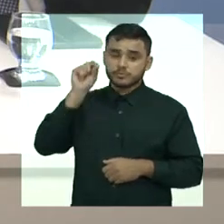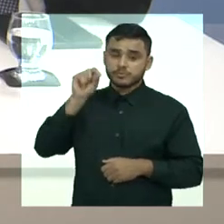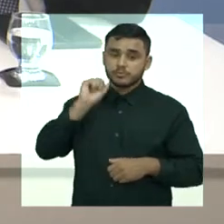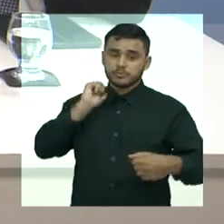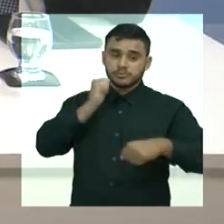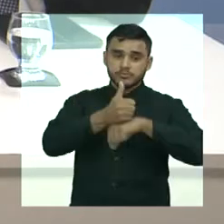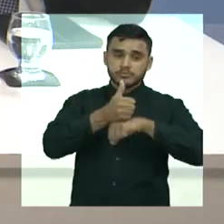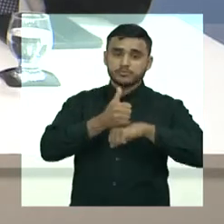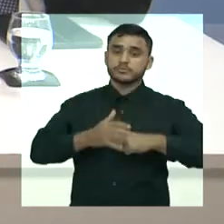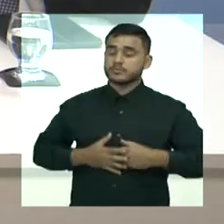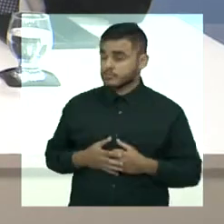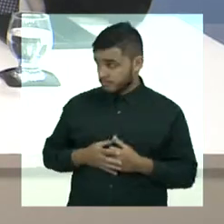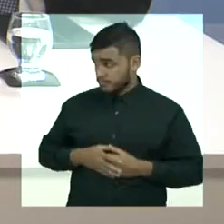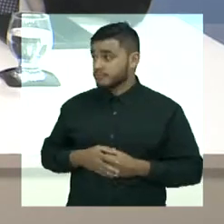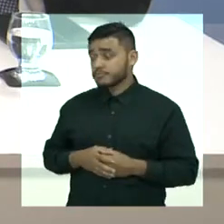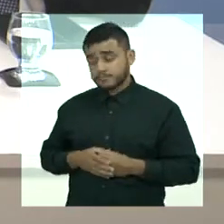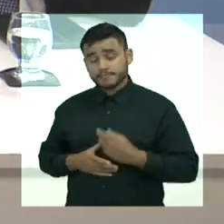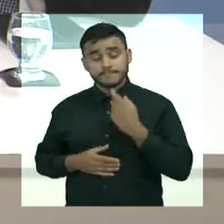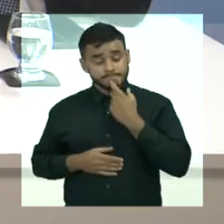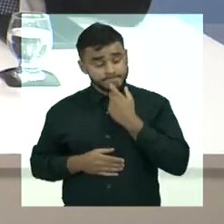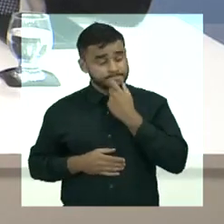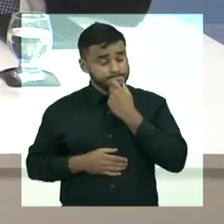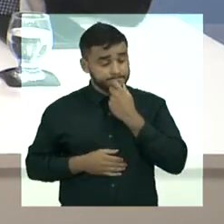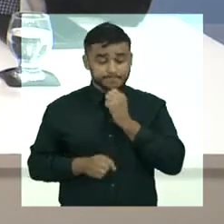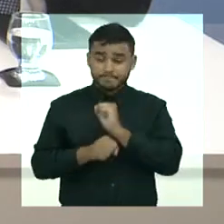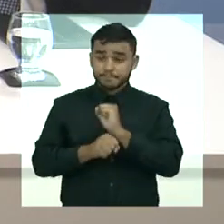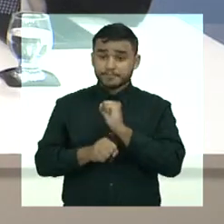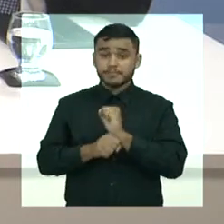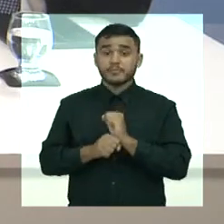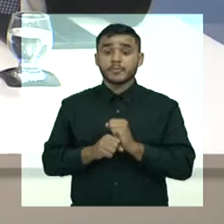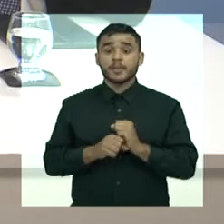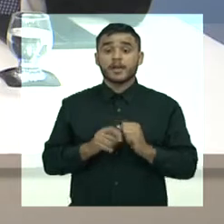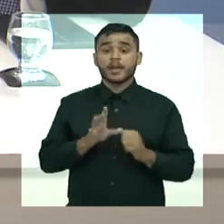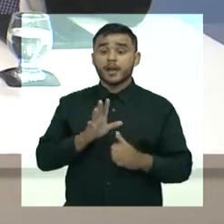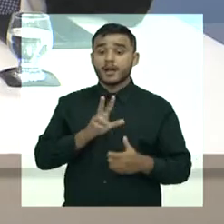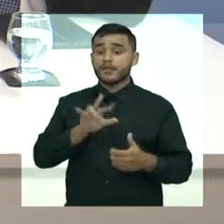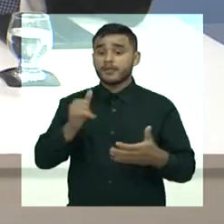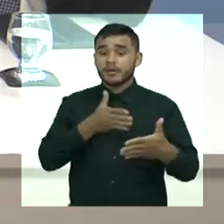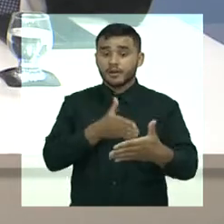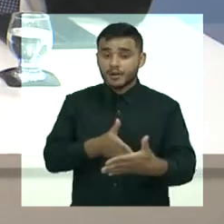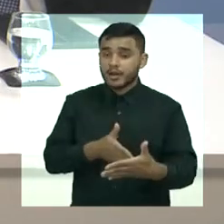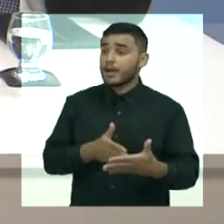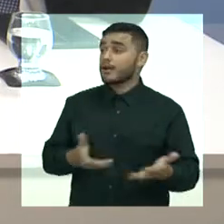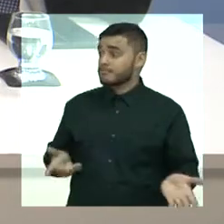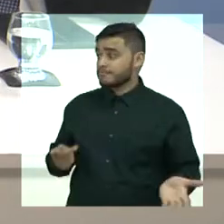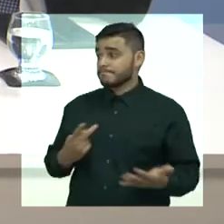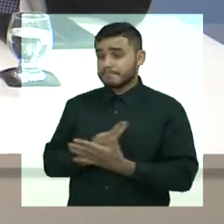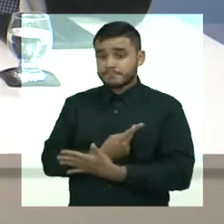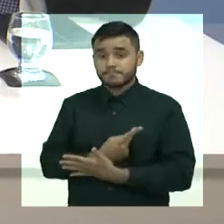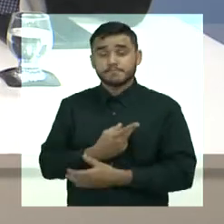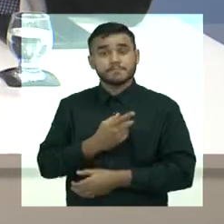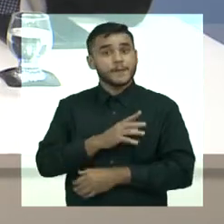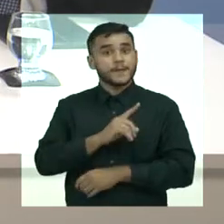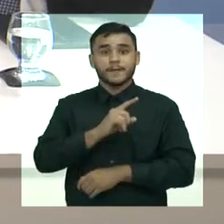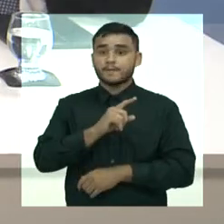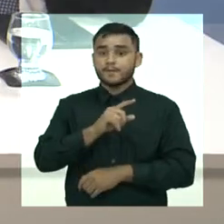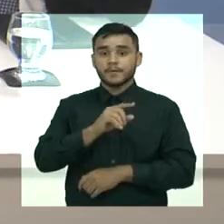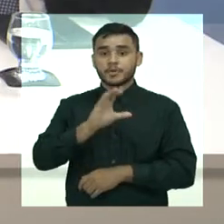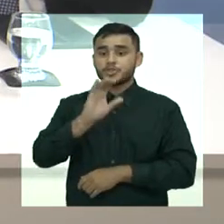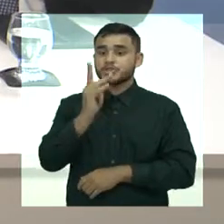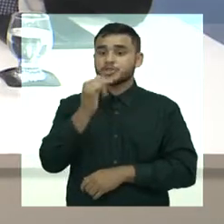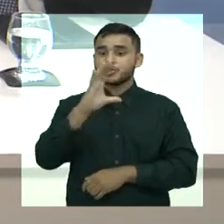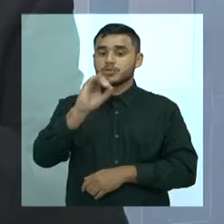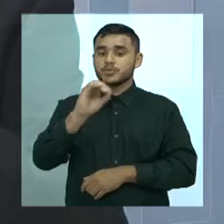Havia indicativo. Só que no meio do caminho havia uma pedra. Havia uma pedra no meio do caminho.